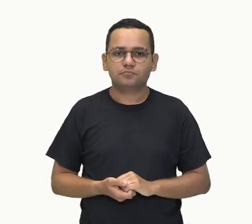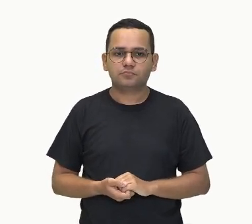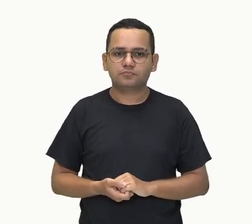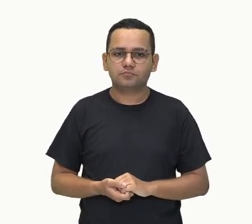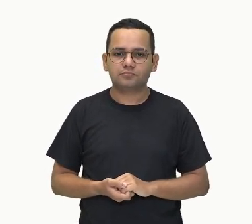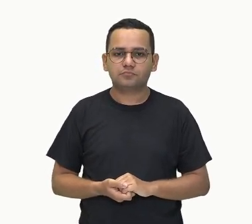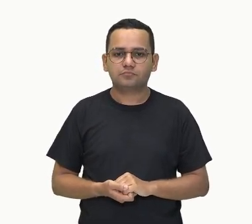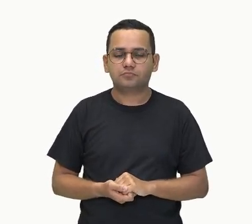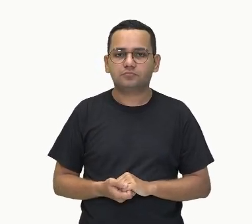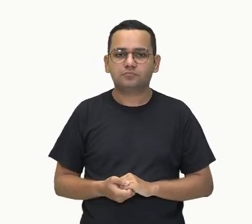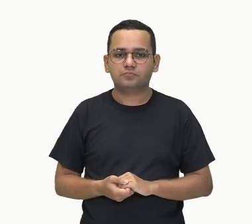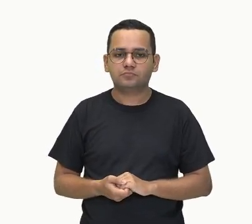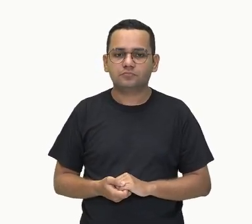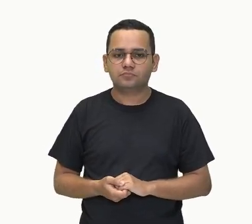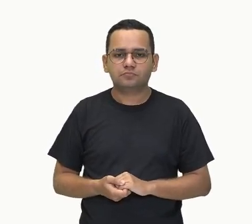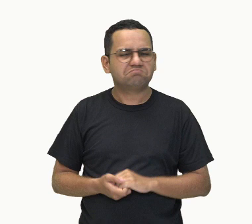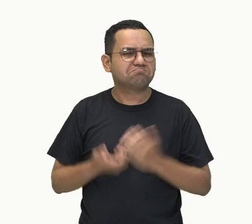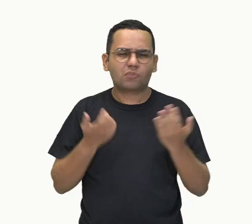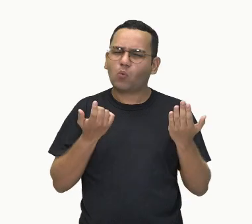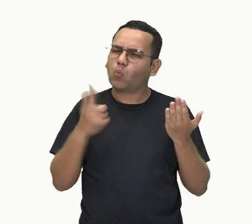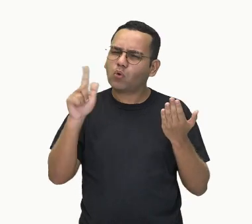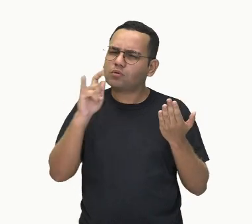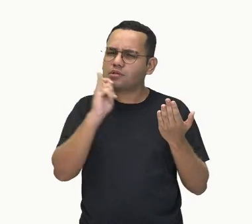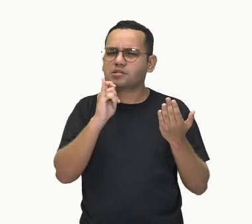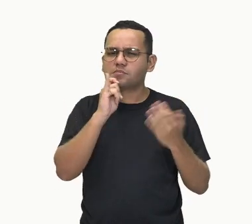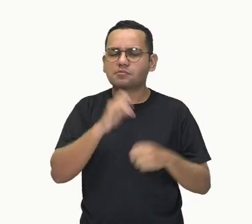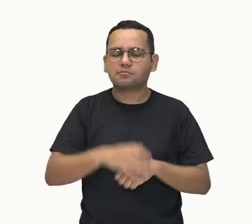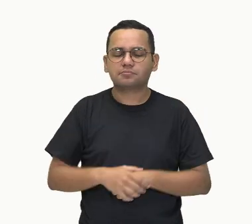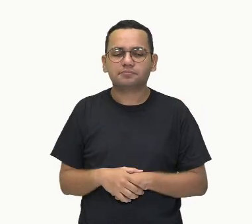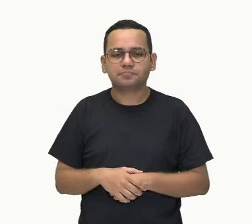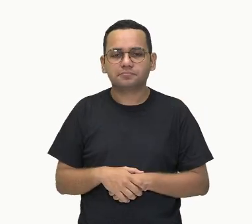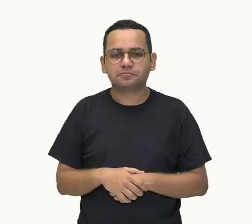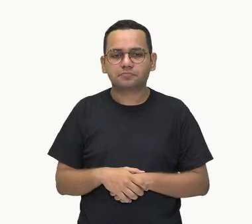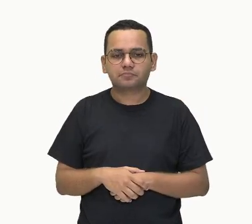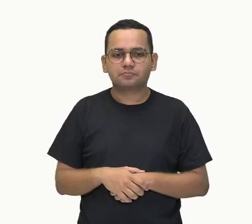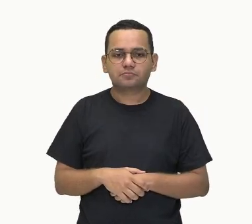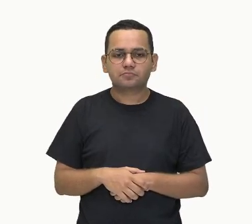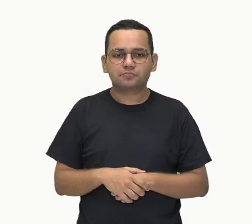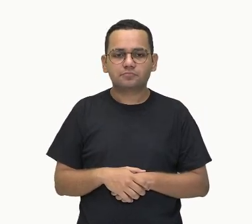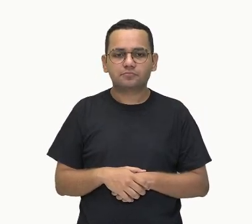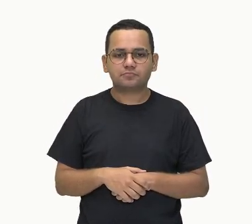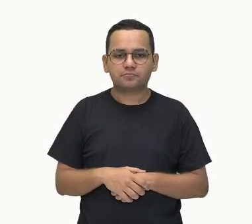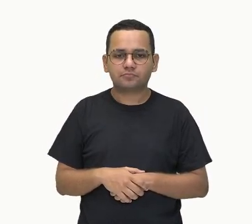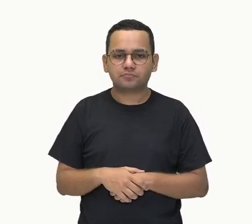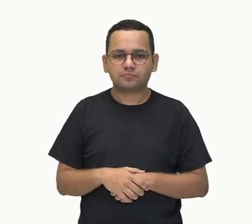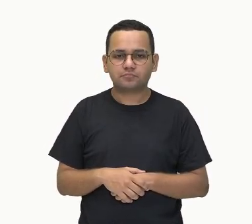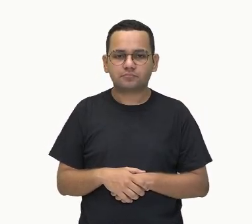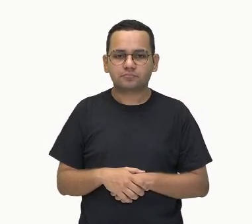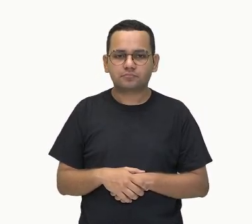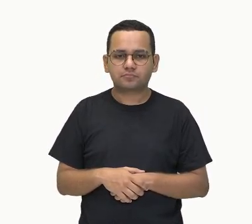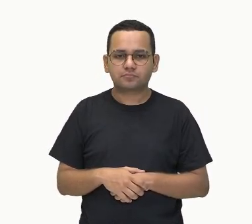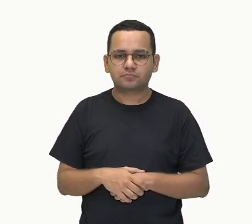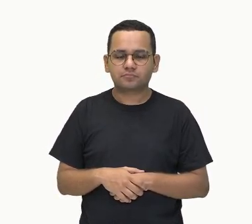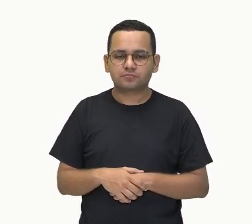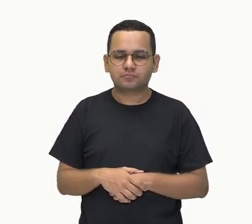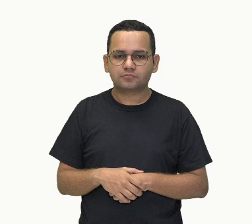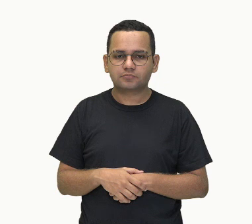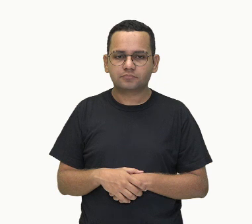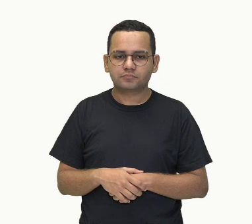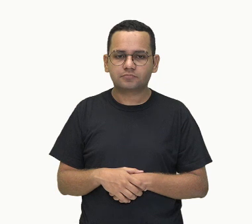vou escrever aqui um exemplo aleatório, tá? Vou escrever aqui, por exemplo, 1/9 de x